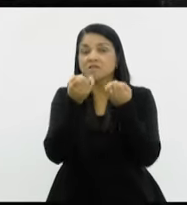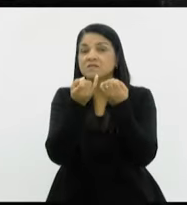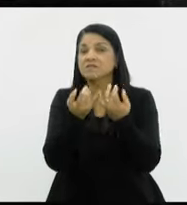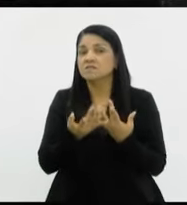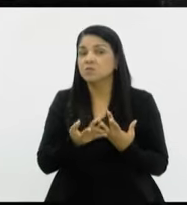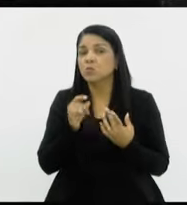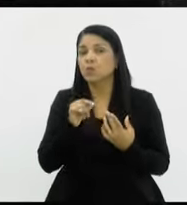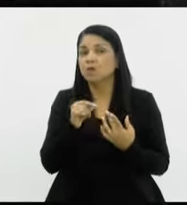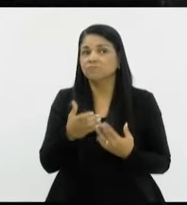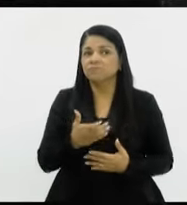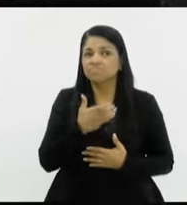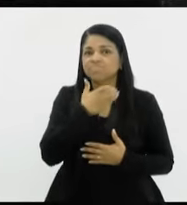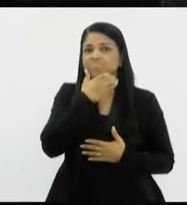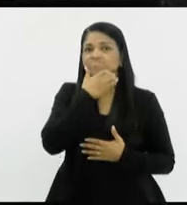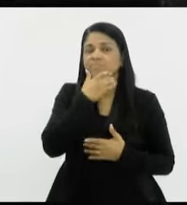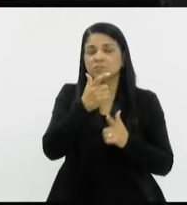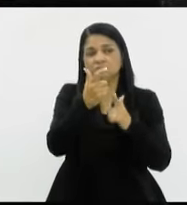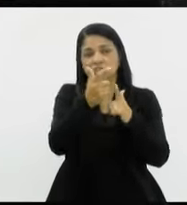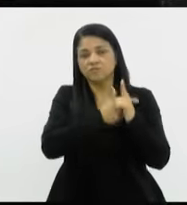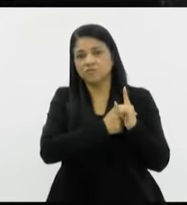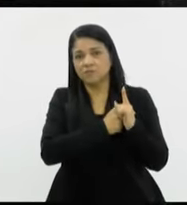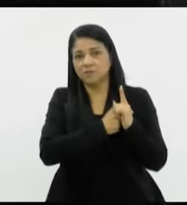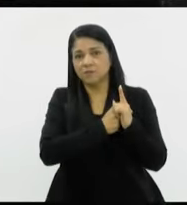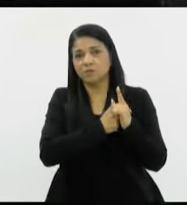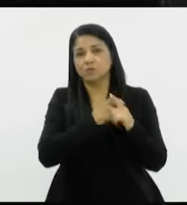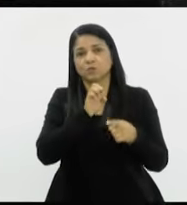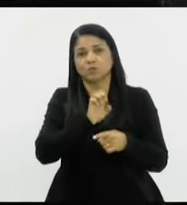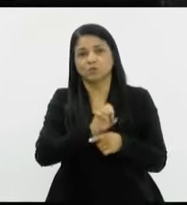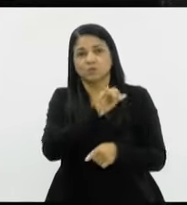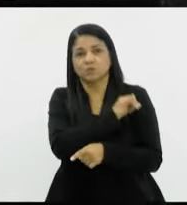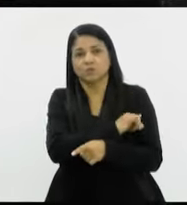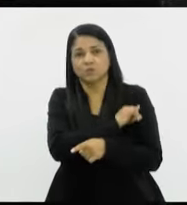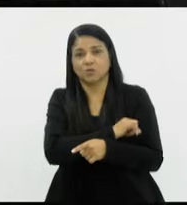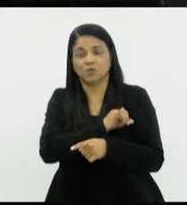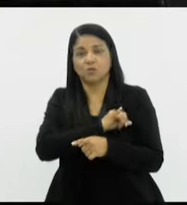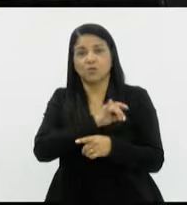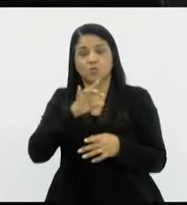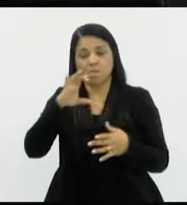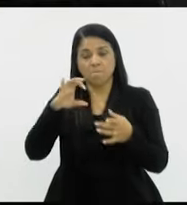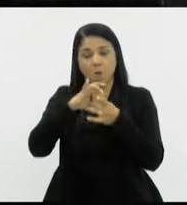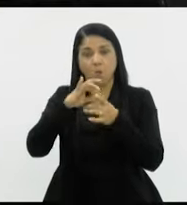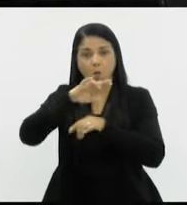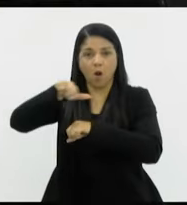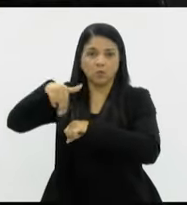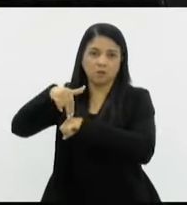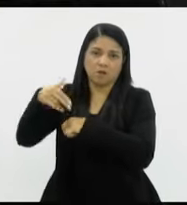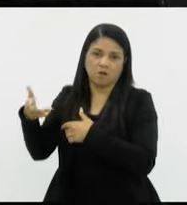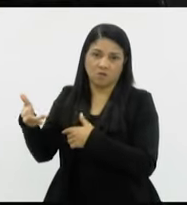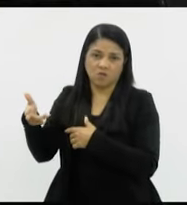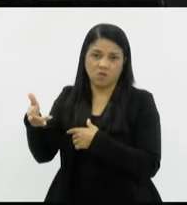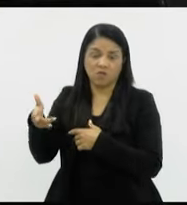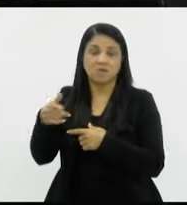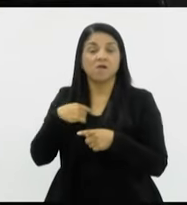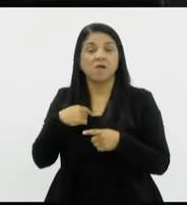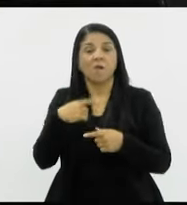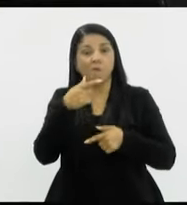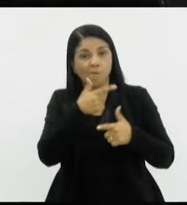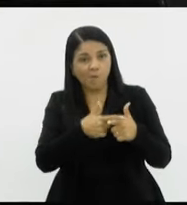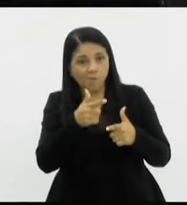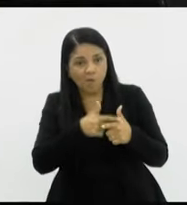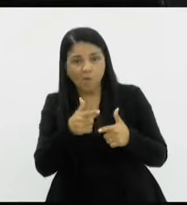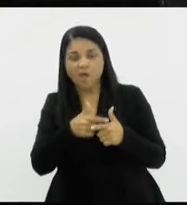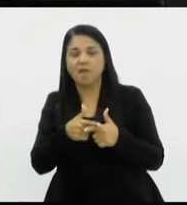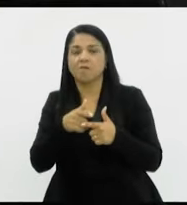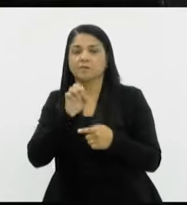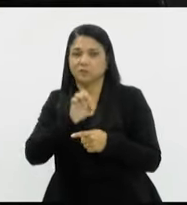um enforcamento, de um endividamento do Rio com a União, que, inclusive, não só é um problema do próprio estado de